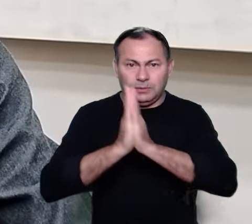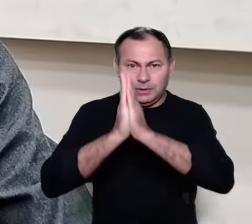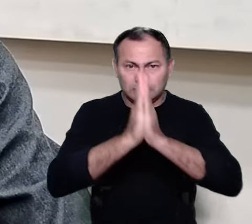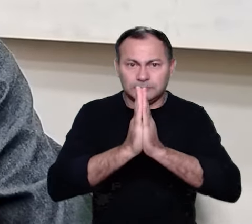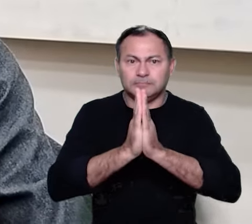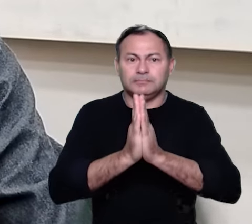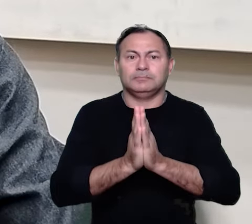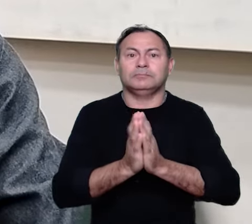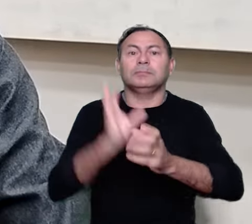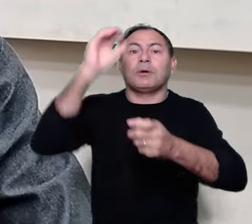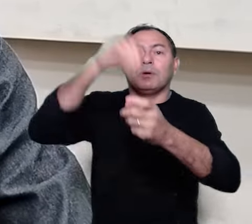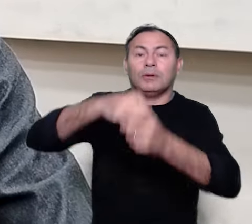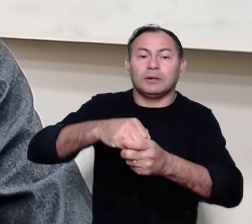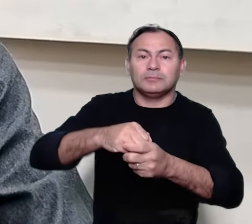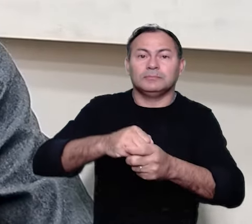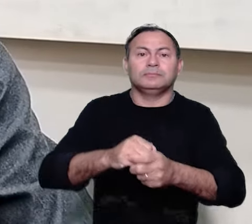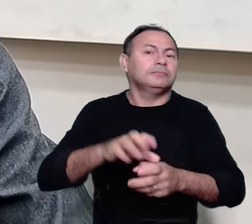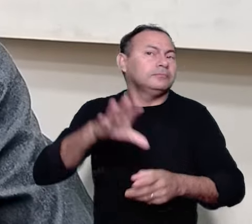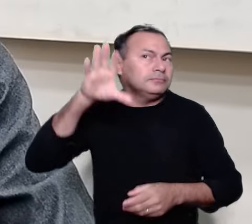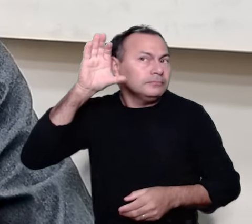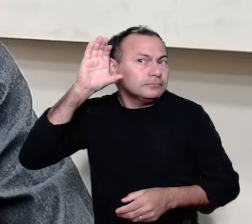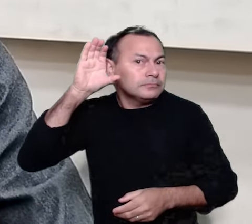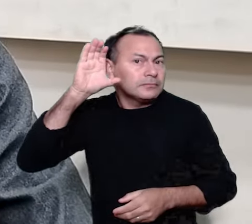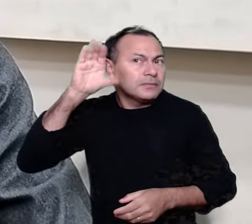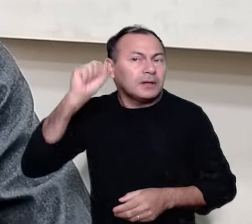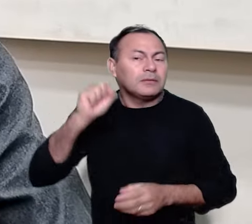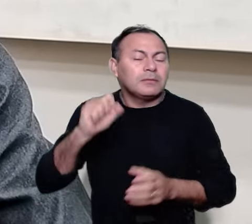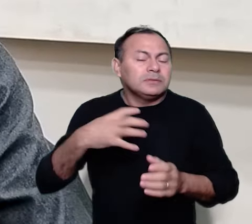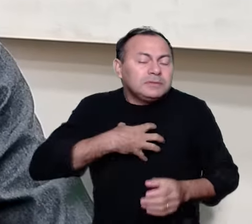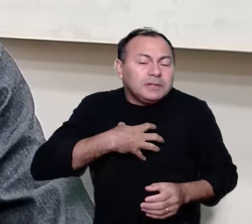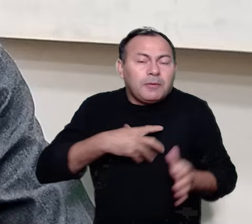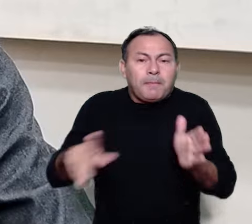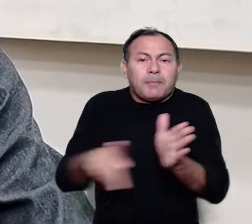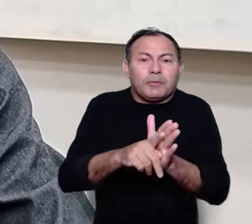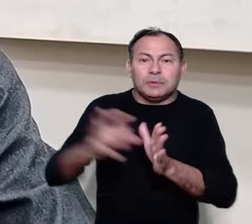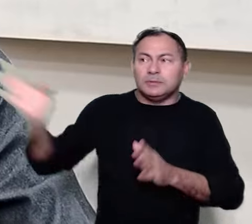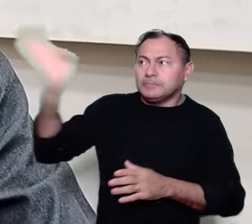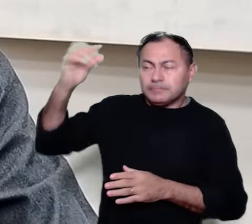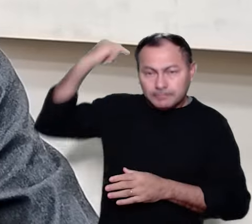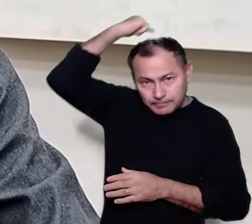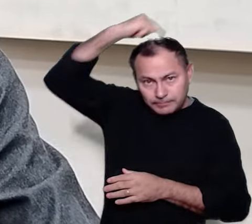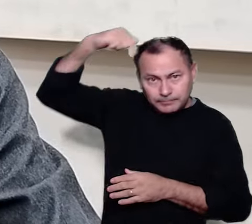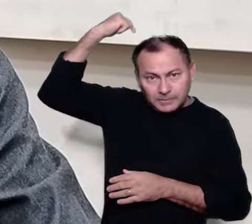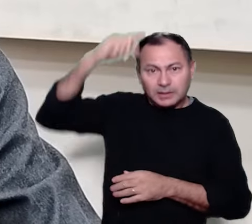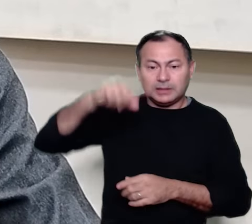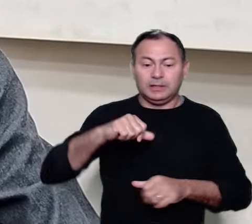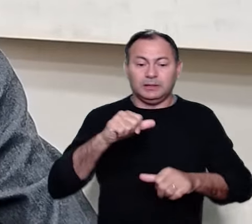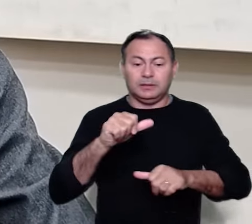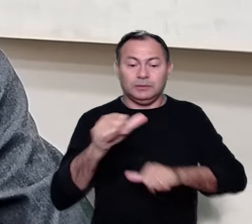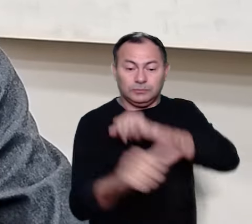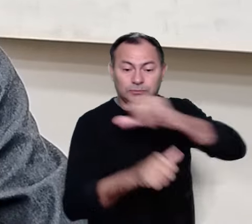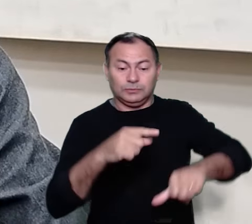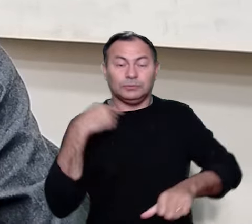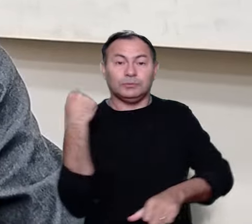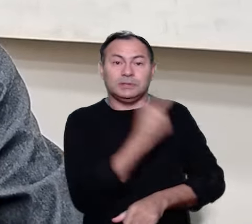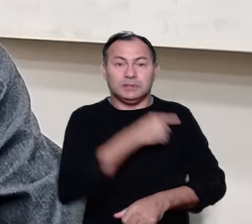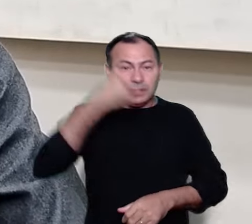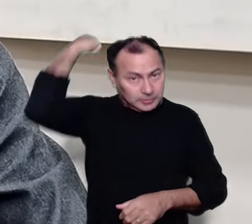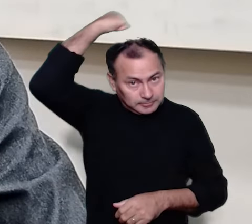oração e nos coloca em escuta do próprio Espírito Santo que nos santifica.